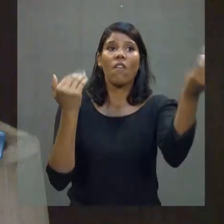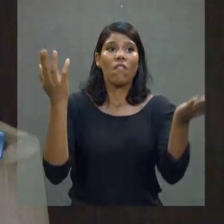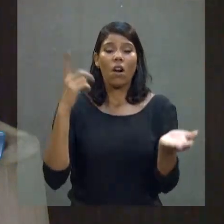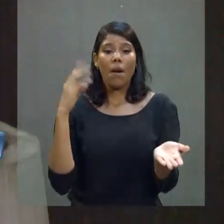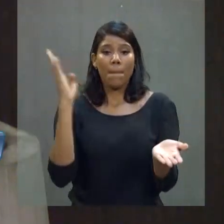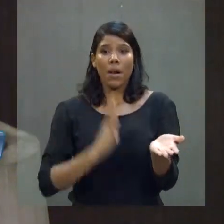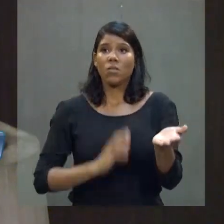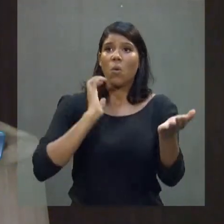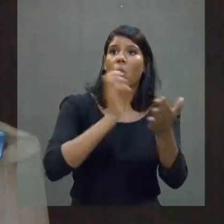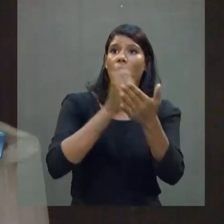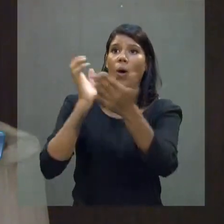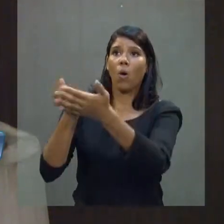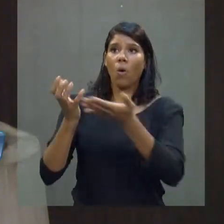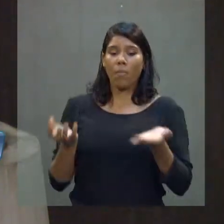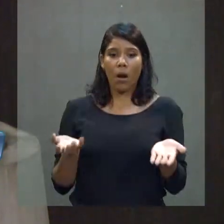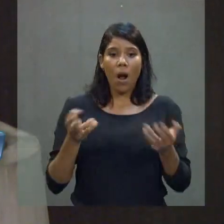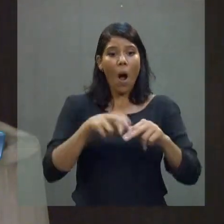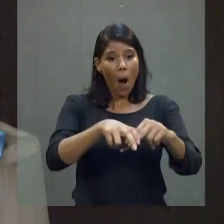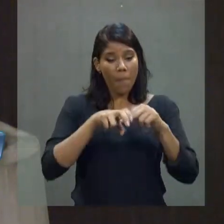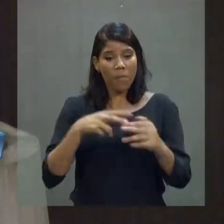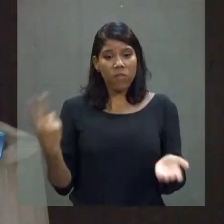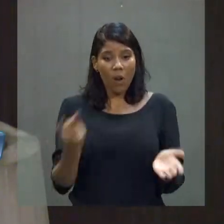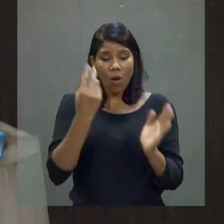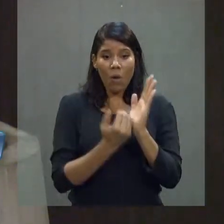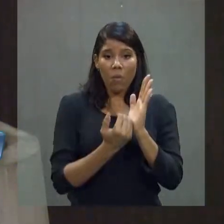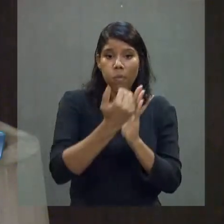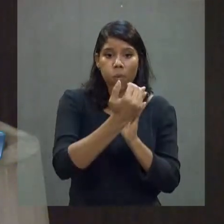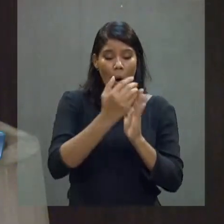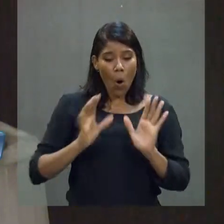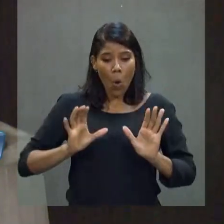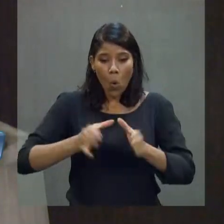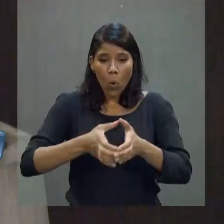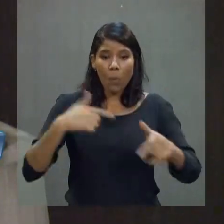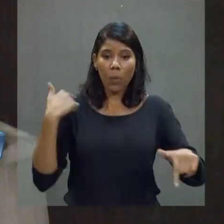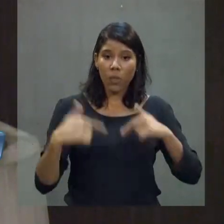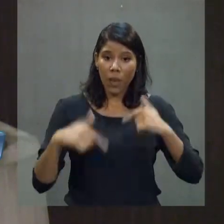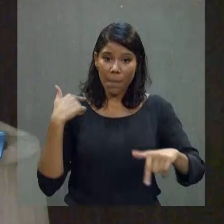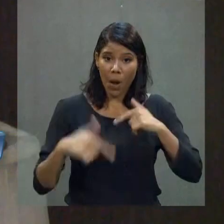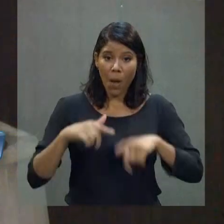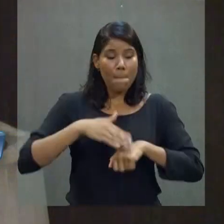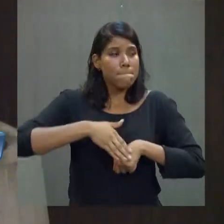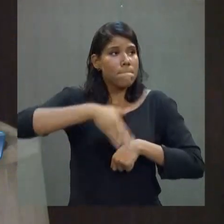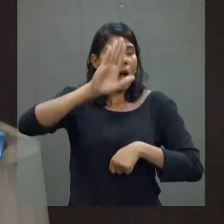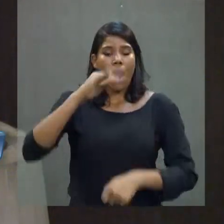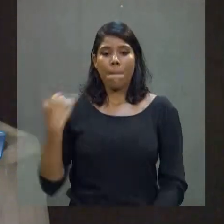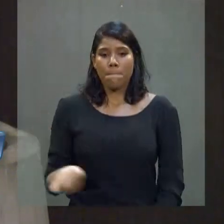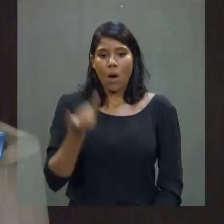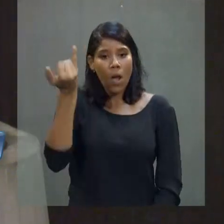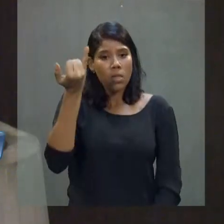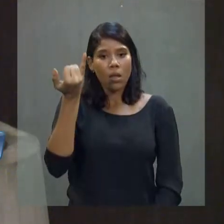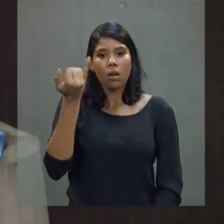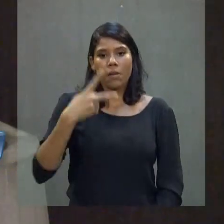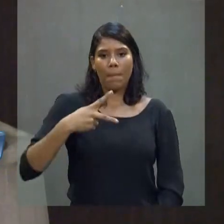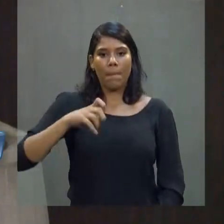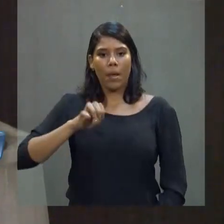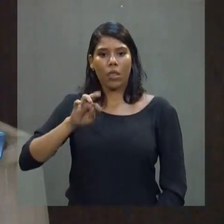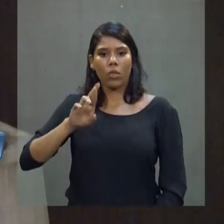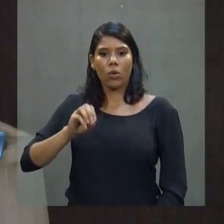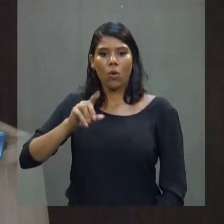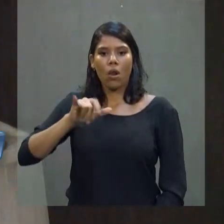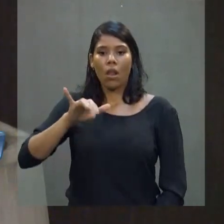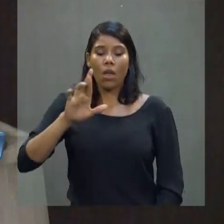petroleiros, desses trabalhadores, são uma das categorias mais importantes no Brasil, com alta